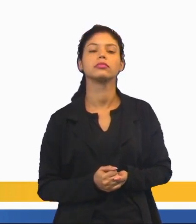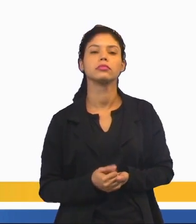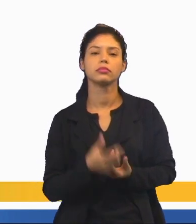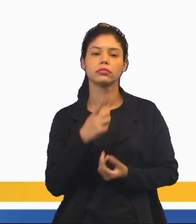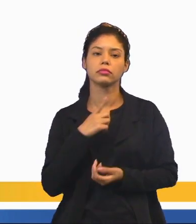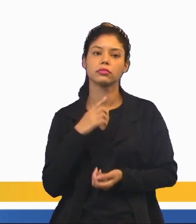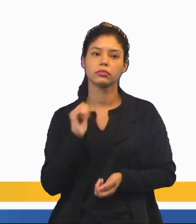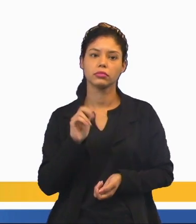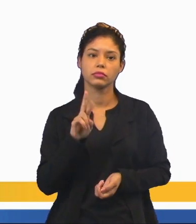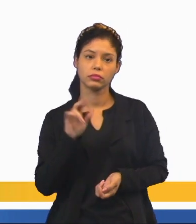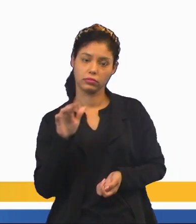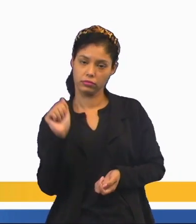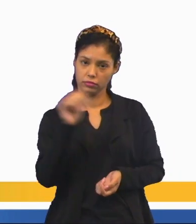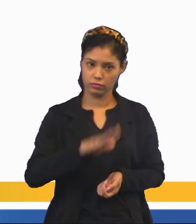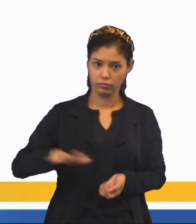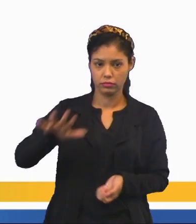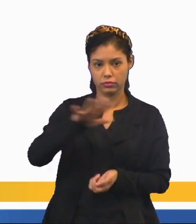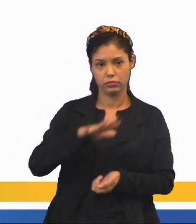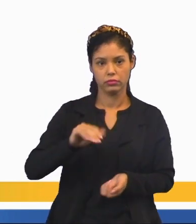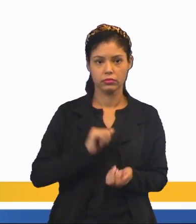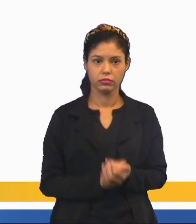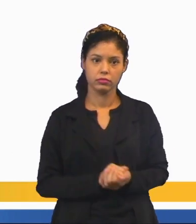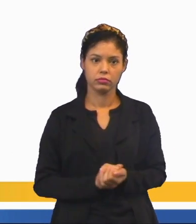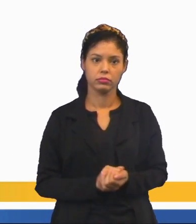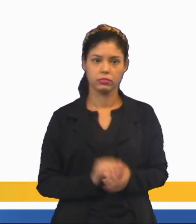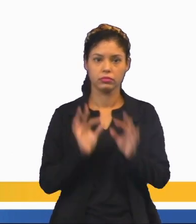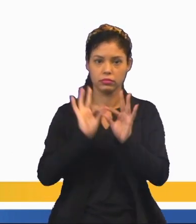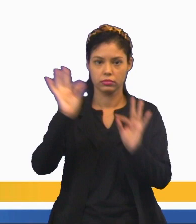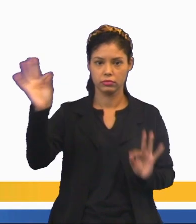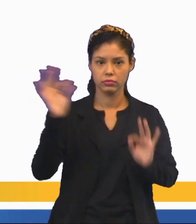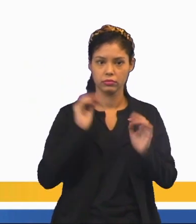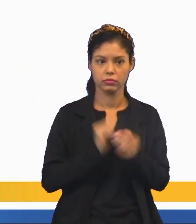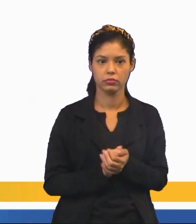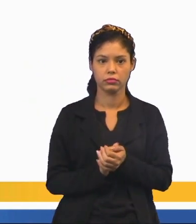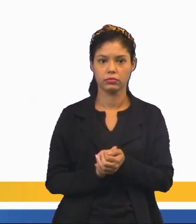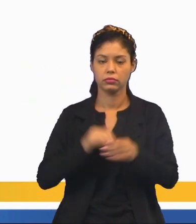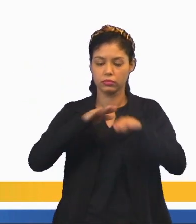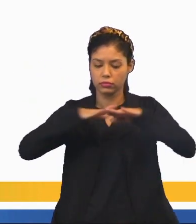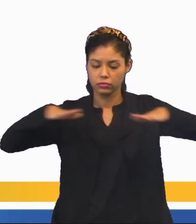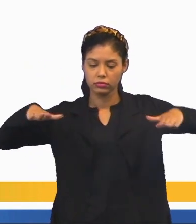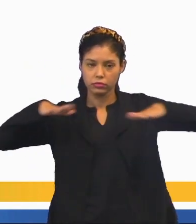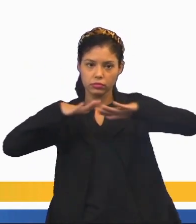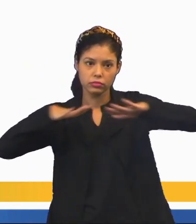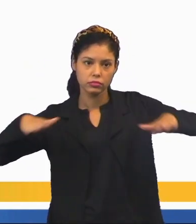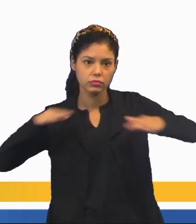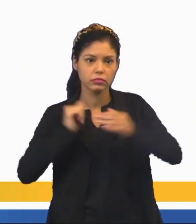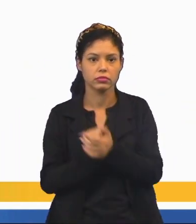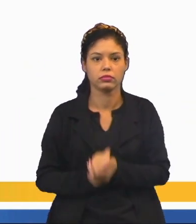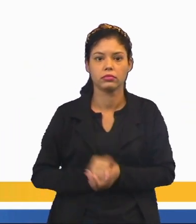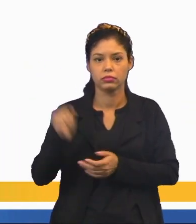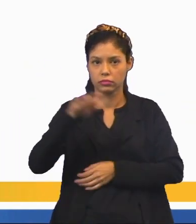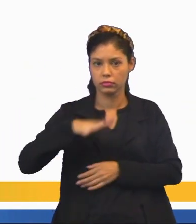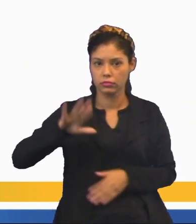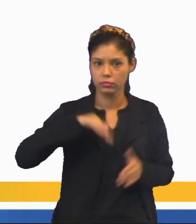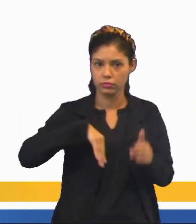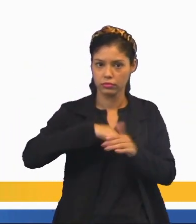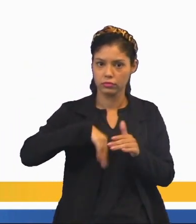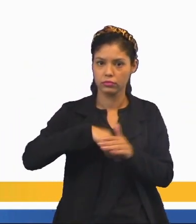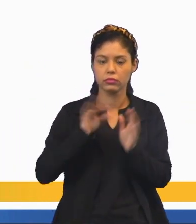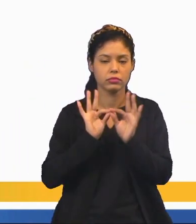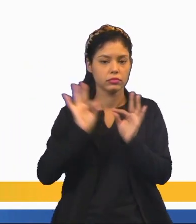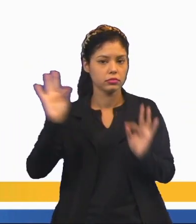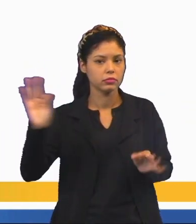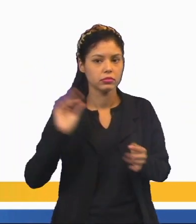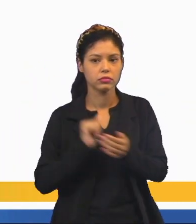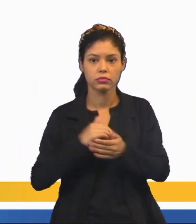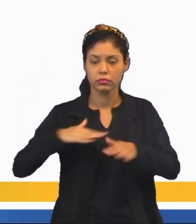Nós temos aí área, né? A área é a medida de uma superfície. A área do campo de